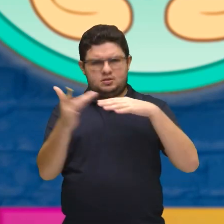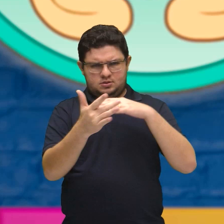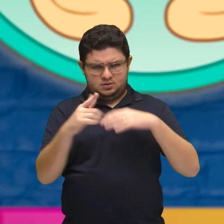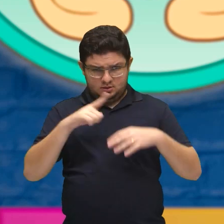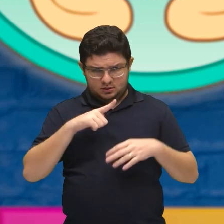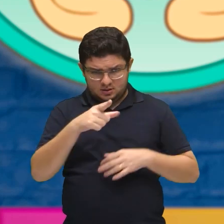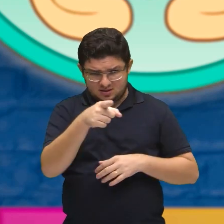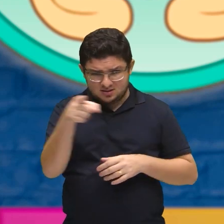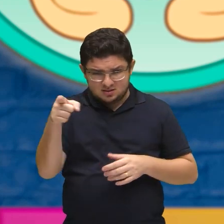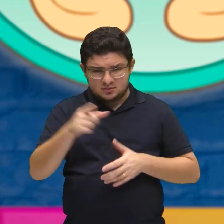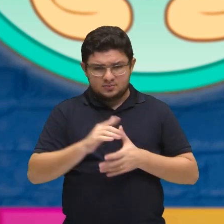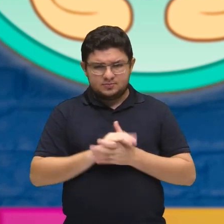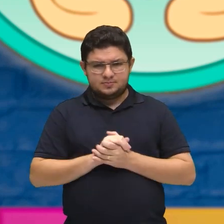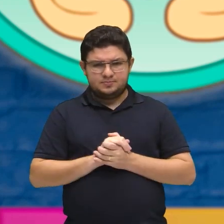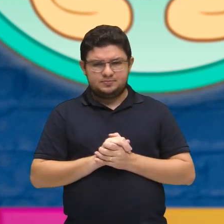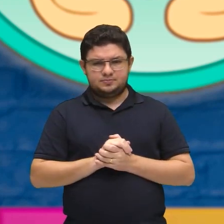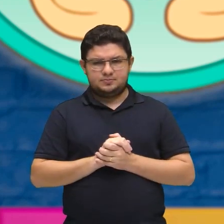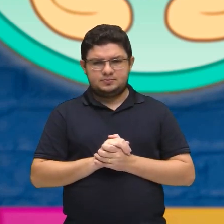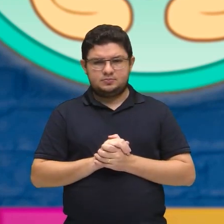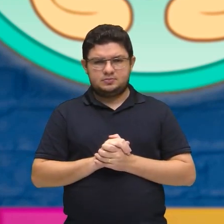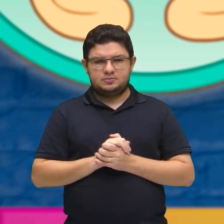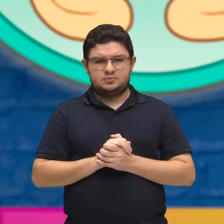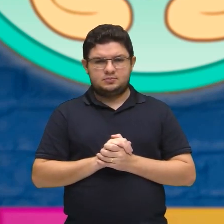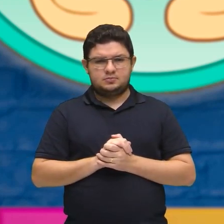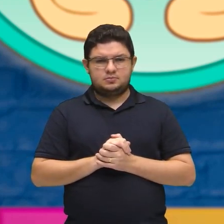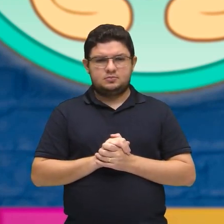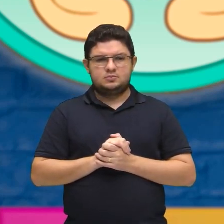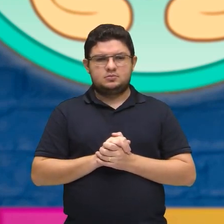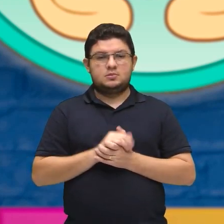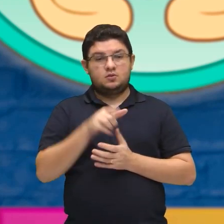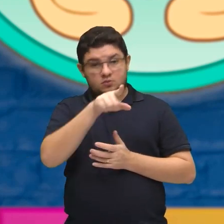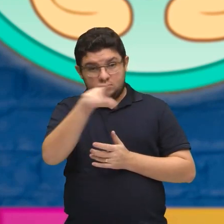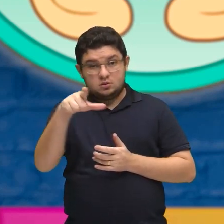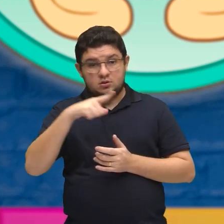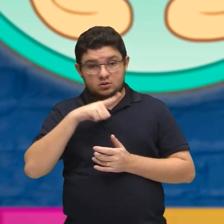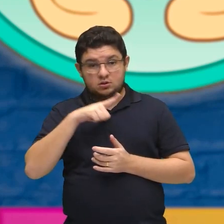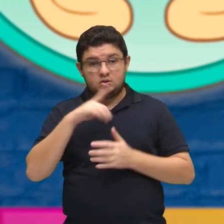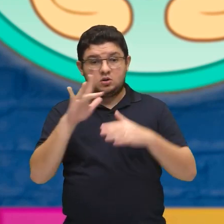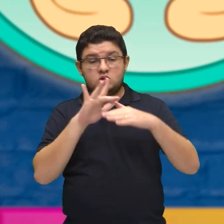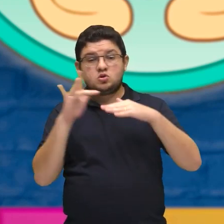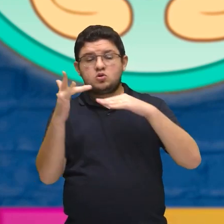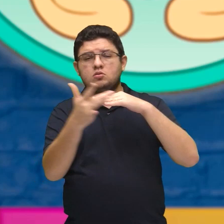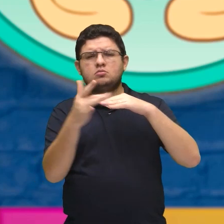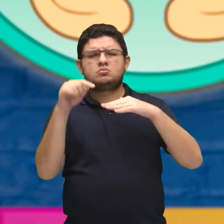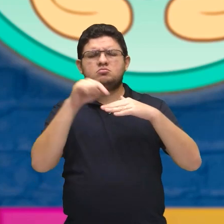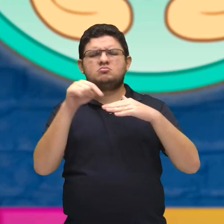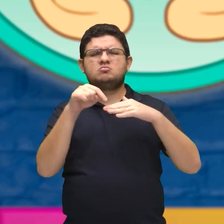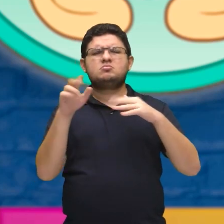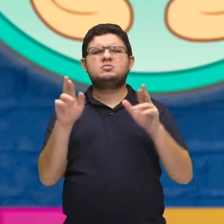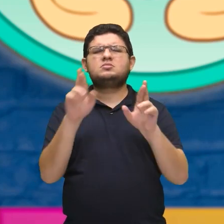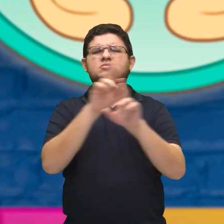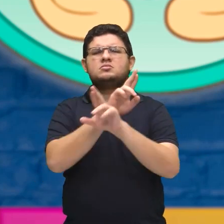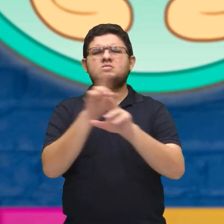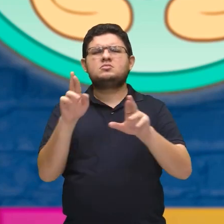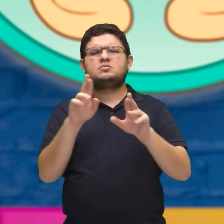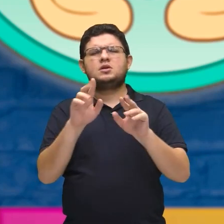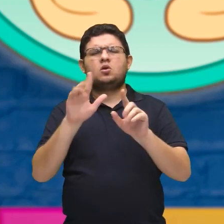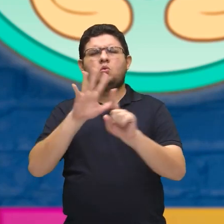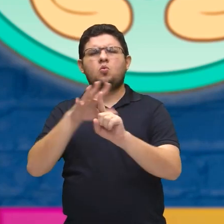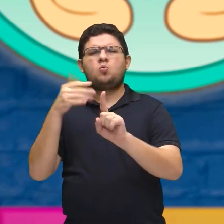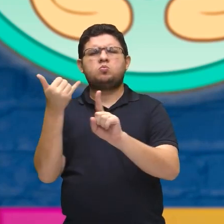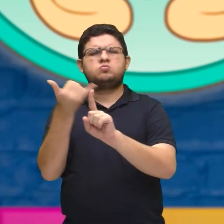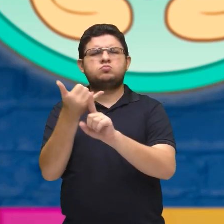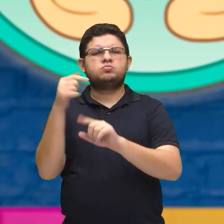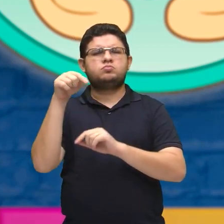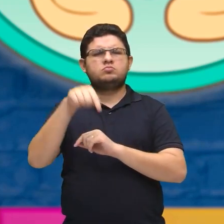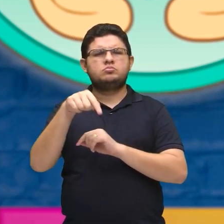E aí? Será que você tem uma rede social? O que tem a ver a rede social